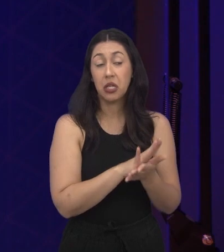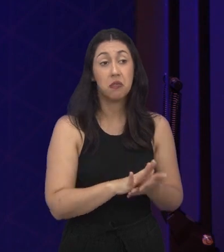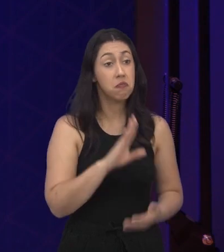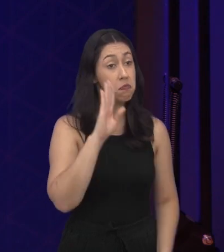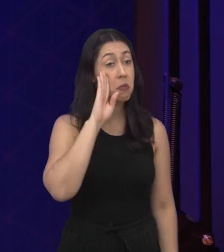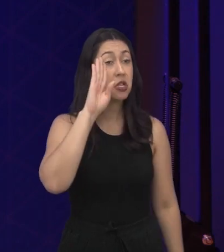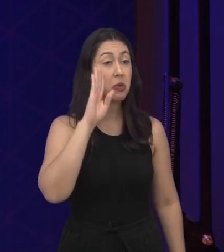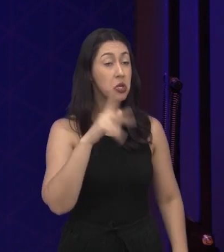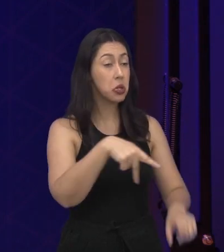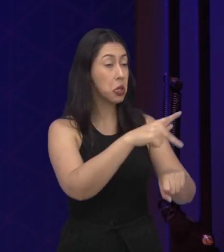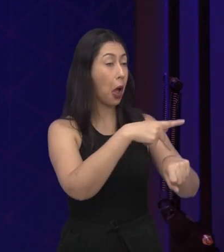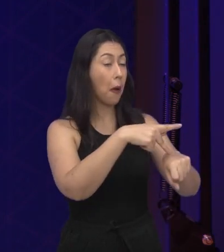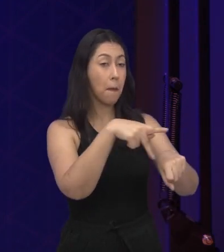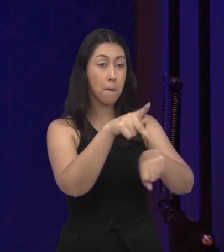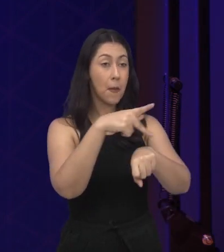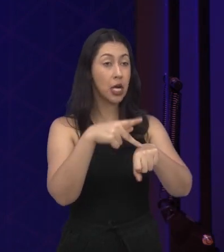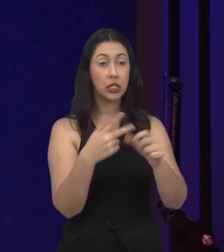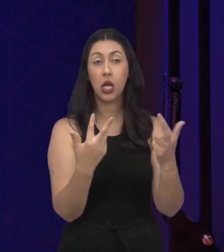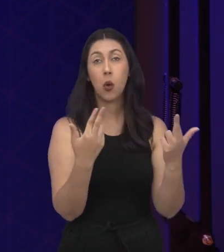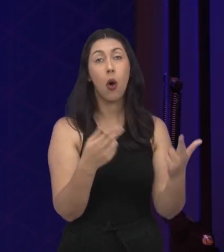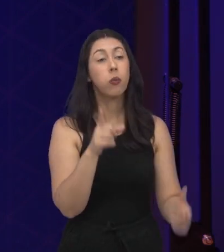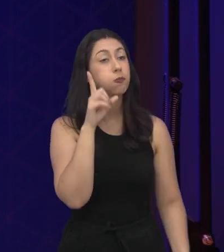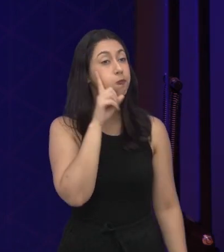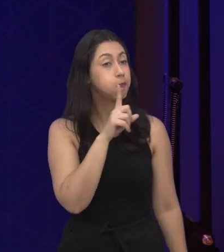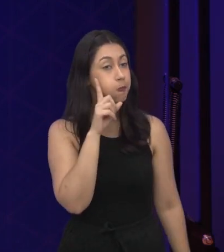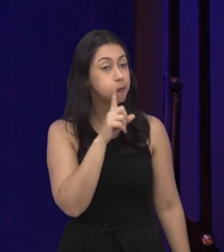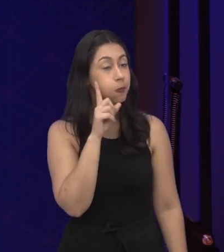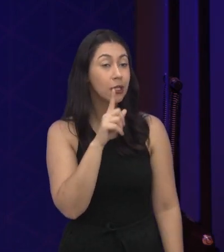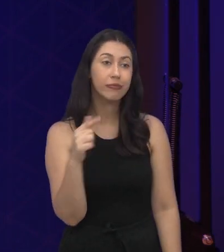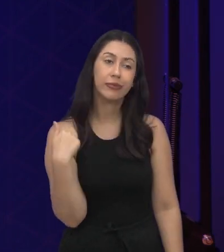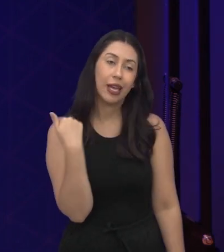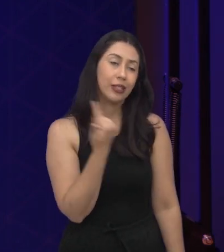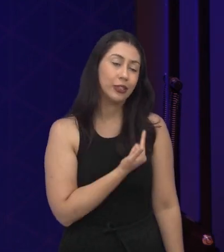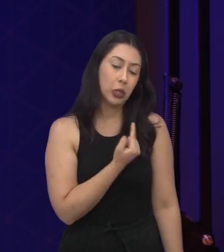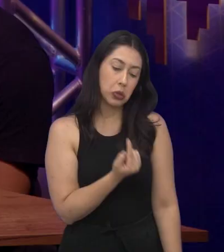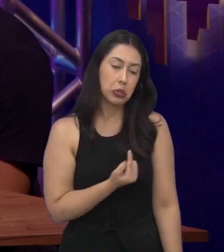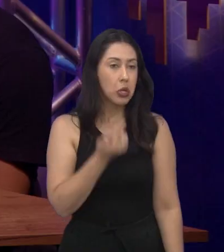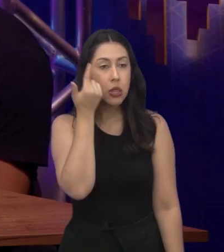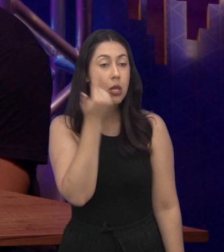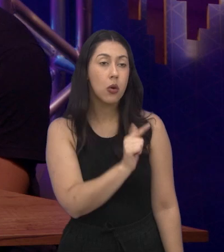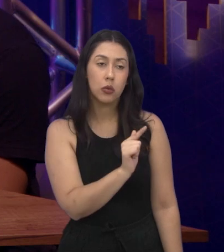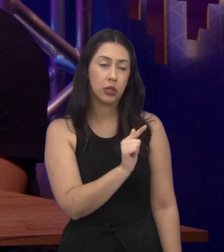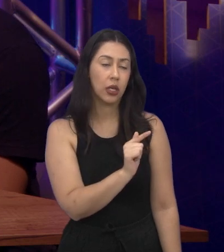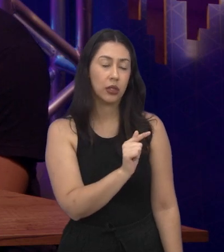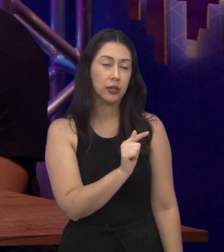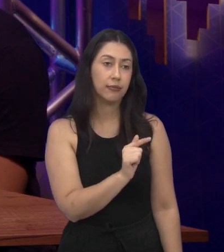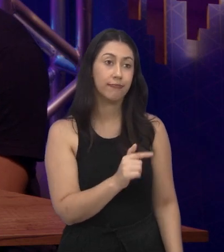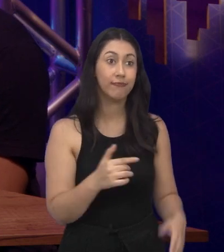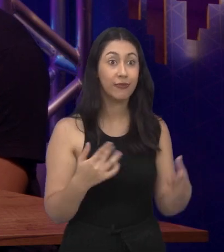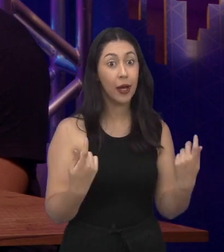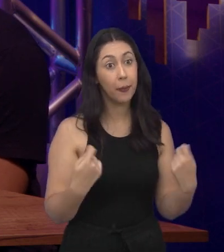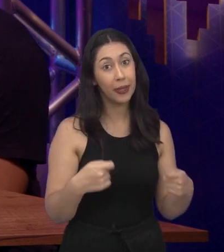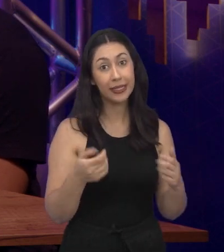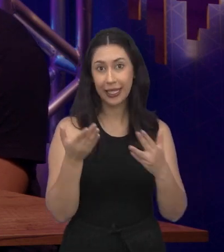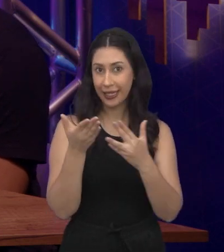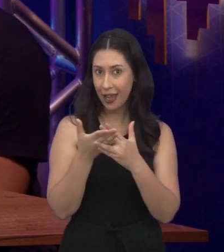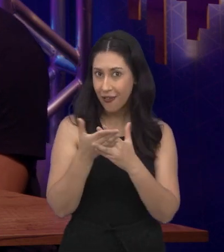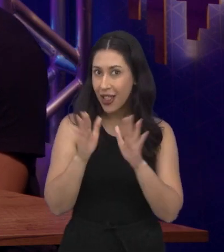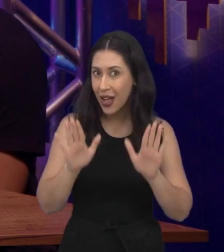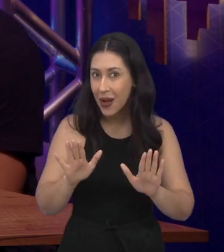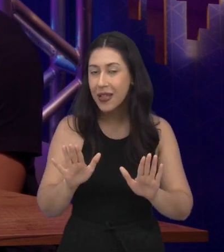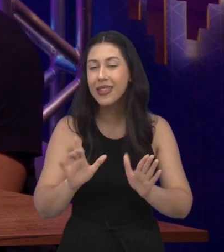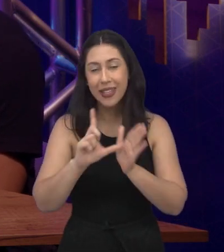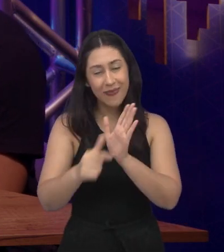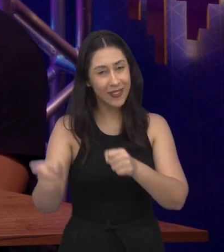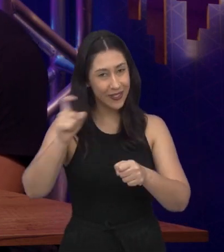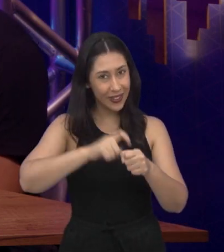isso, principalmente de países super desenvolvidos, né, como Estados Unidos, a gente não vai conseguir andar para frente. E a gente vai ter que ir para mais um